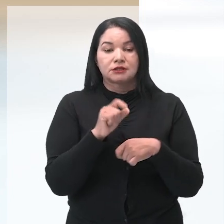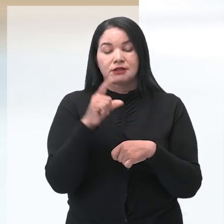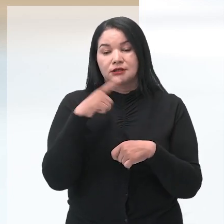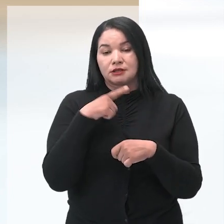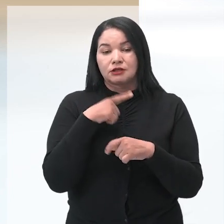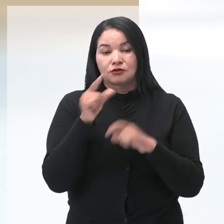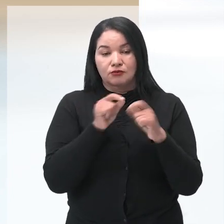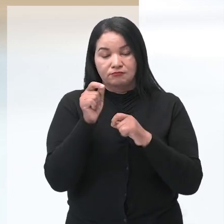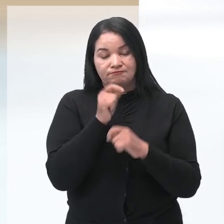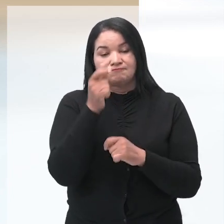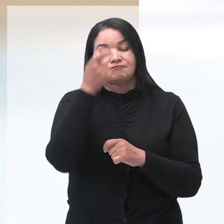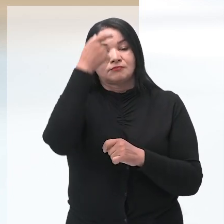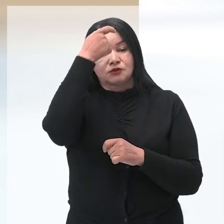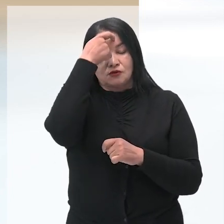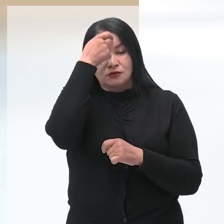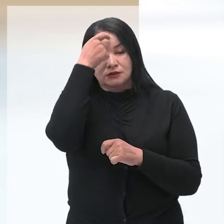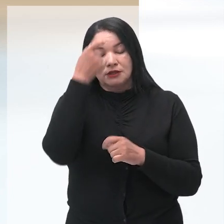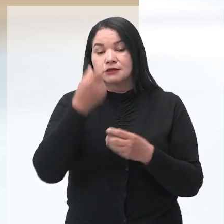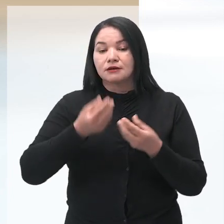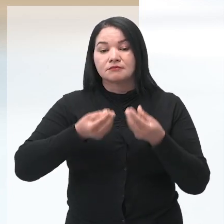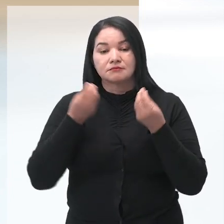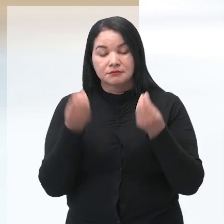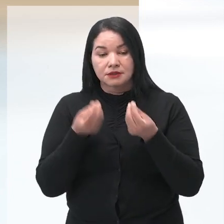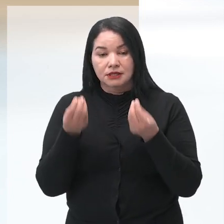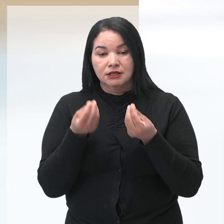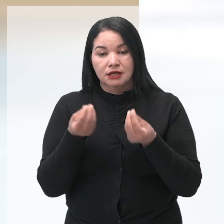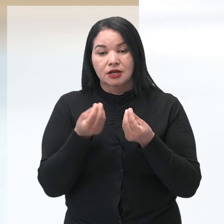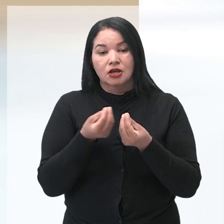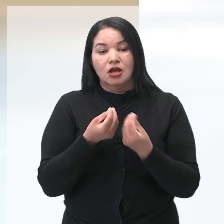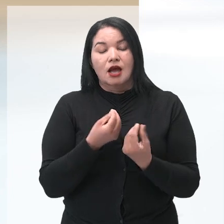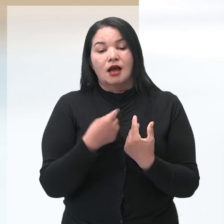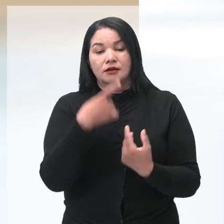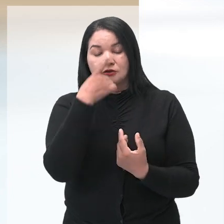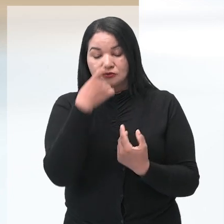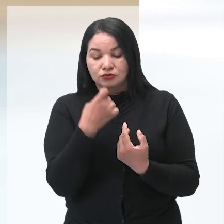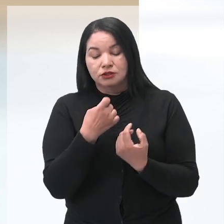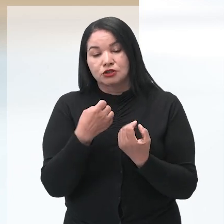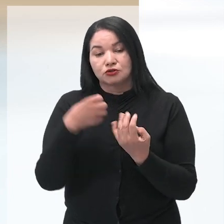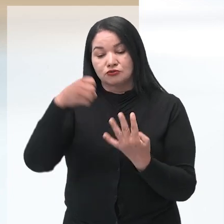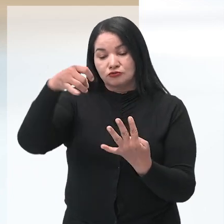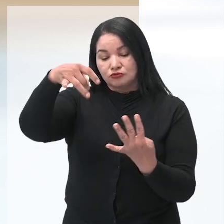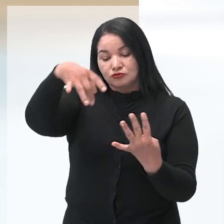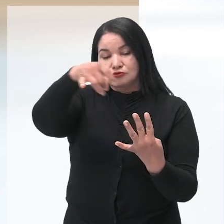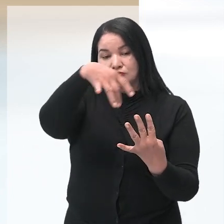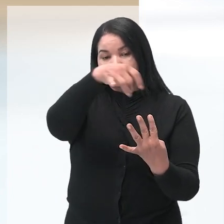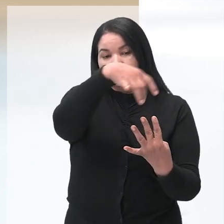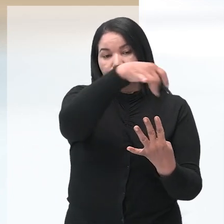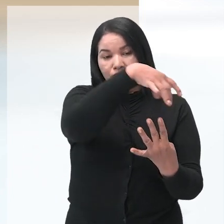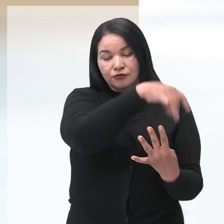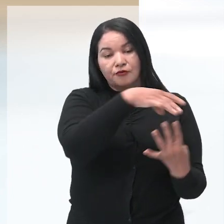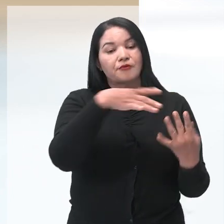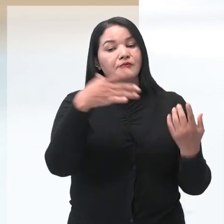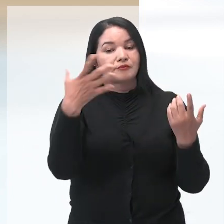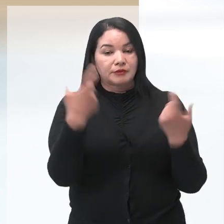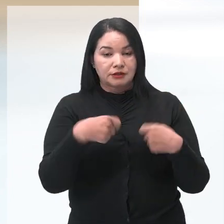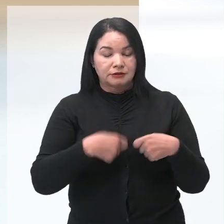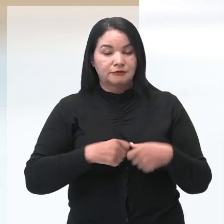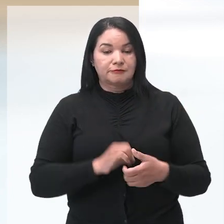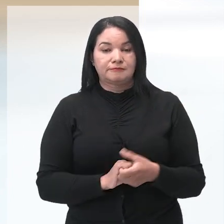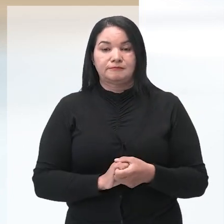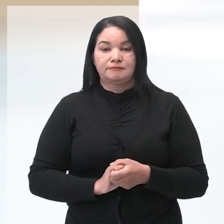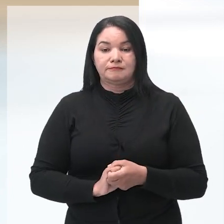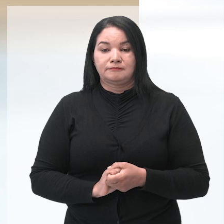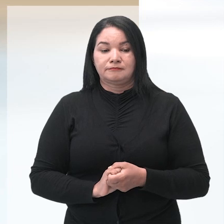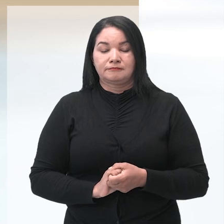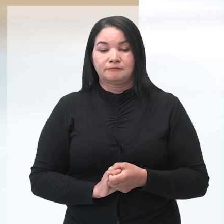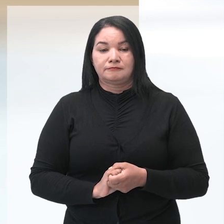ter consciência para com a destinação dos resíduos, né, que você descarta.